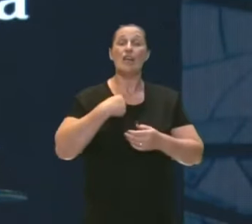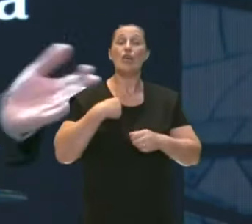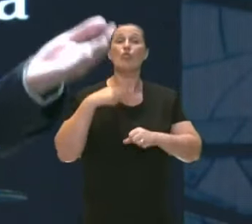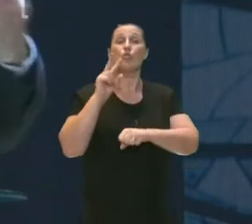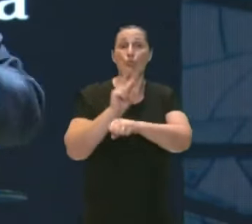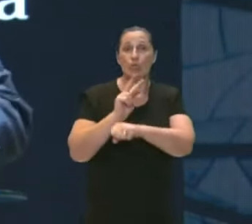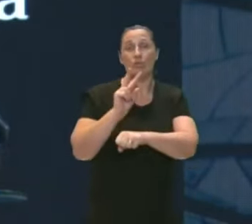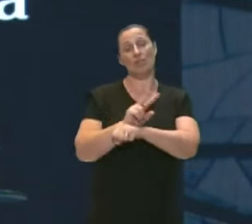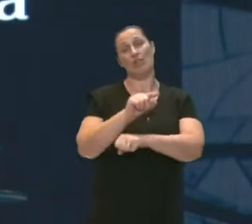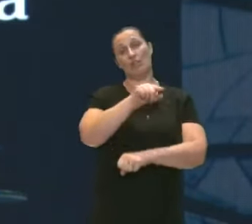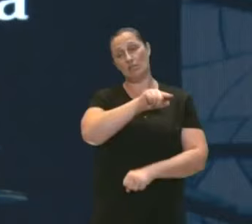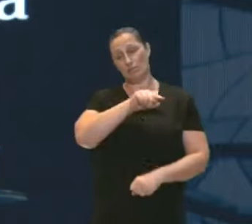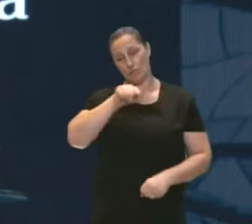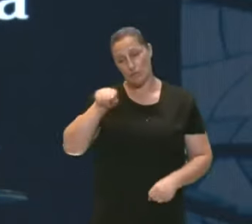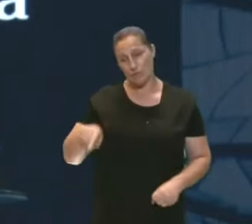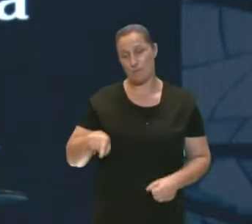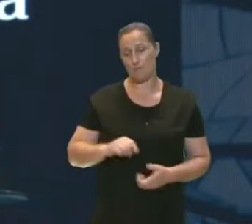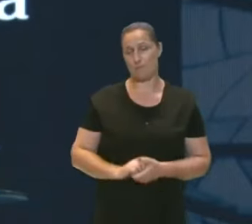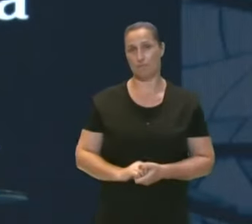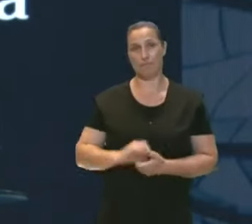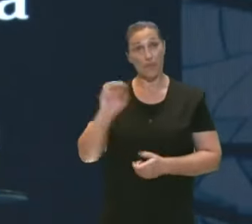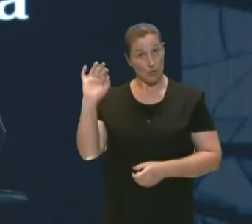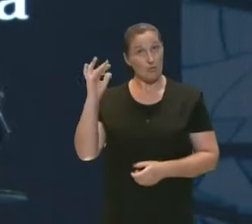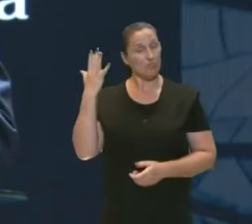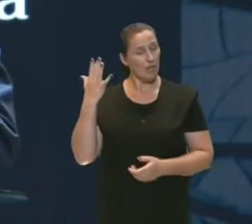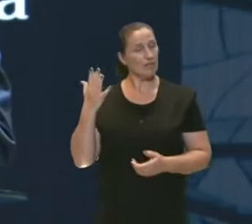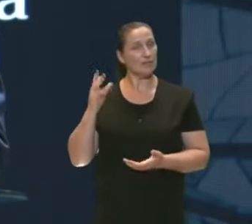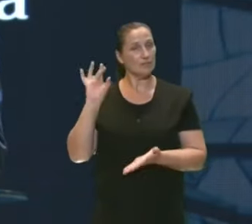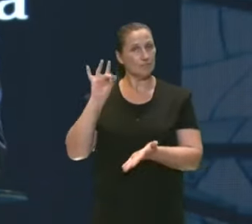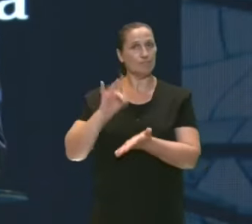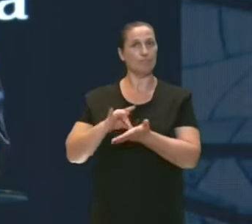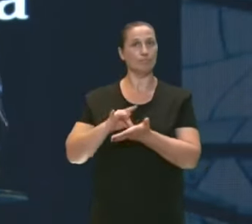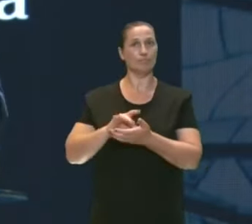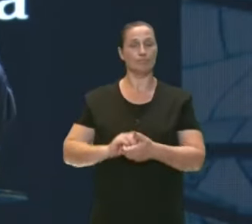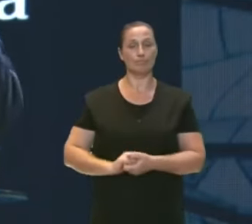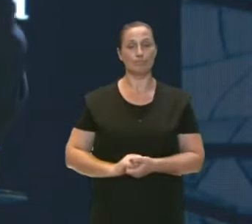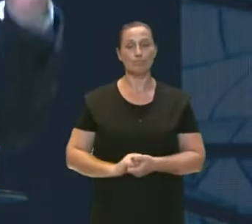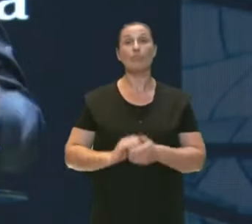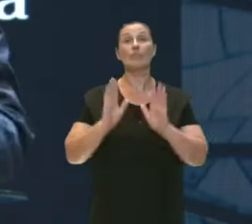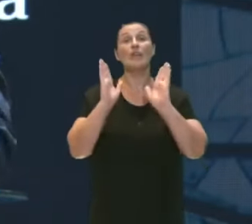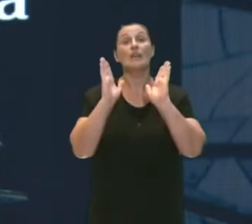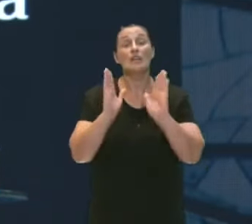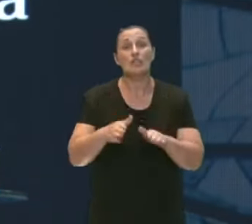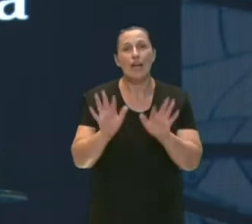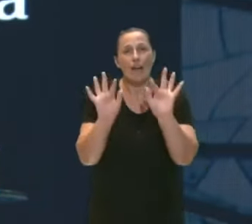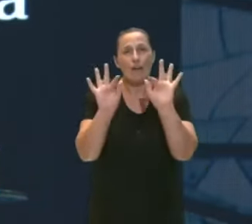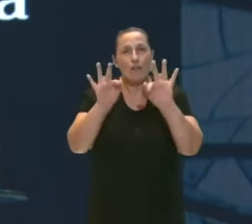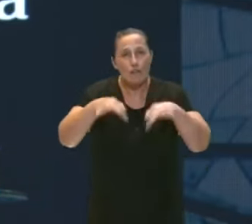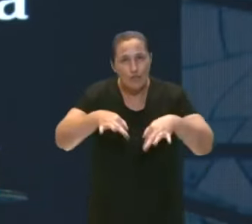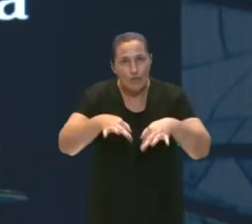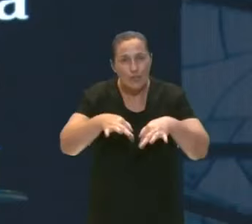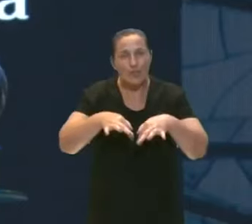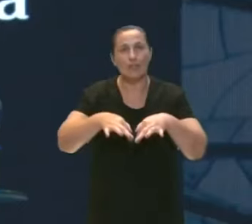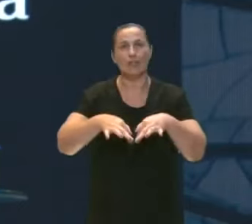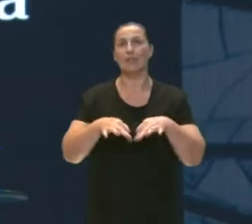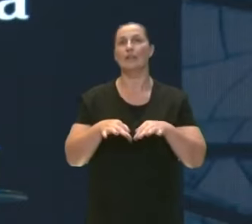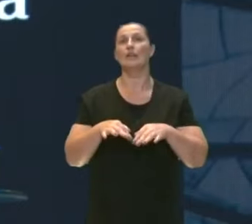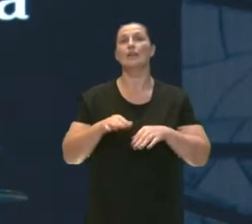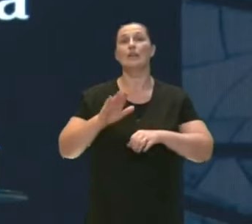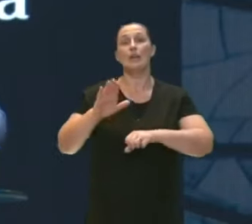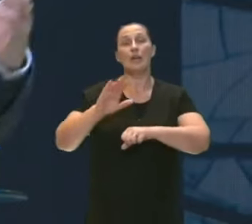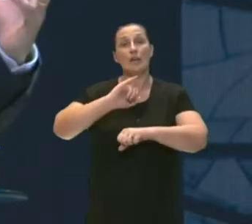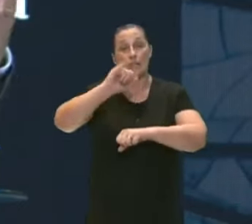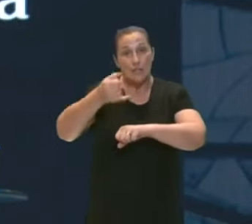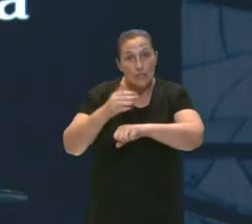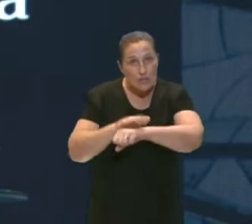do Egito. O que de fato acontece. E agora, já no final dessa história, Jacó, o